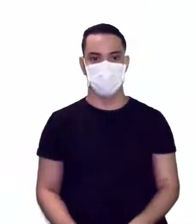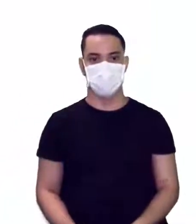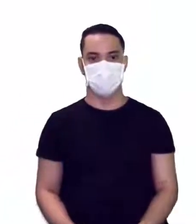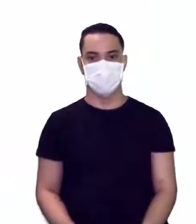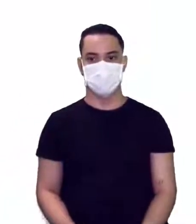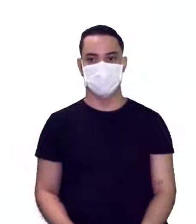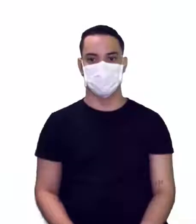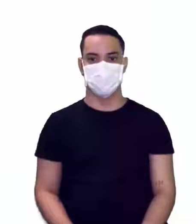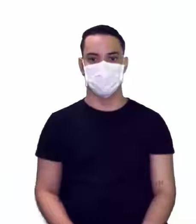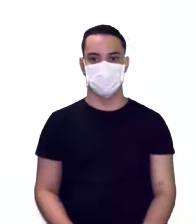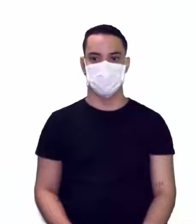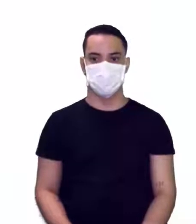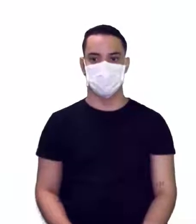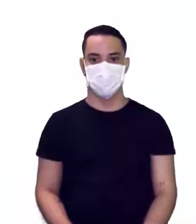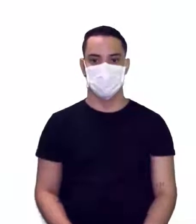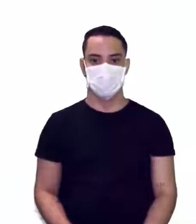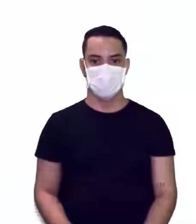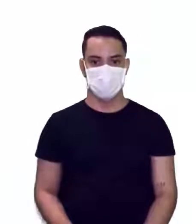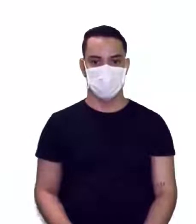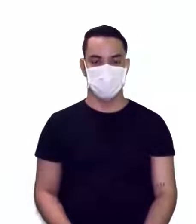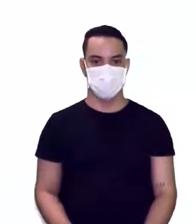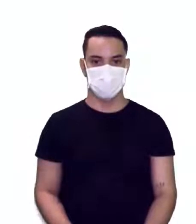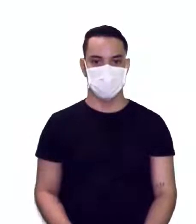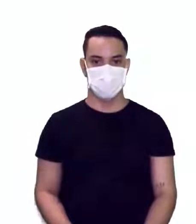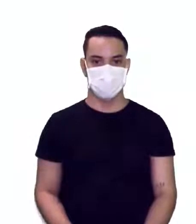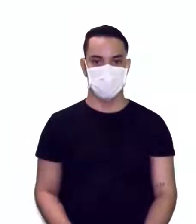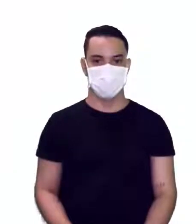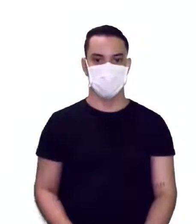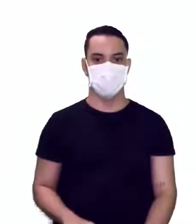aqui. Elétron é o quê?